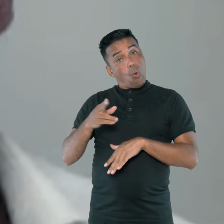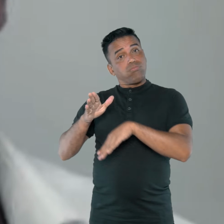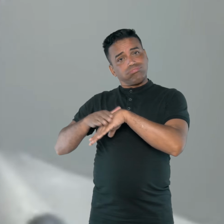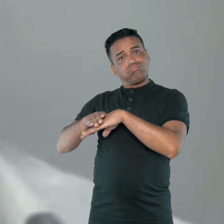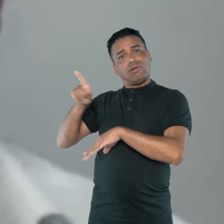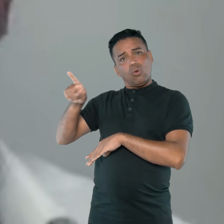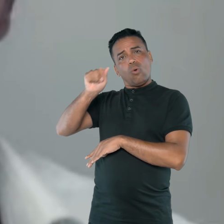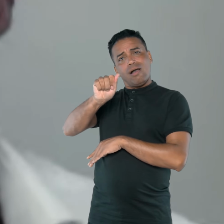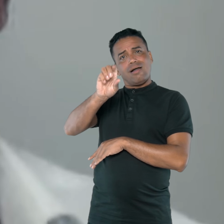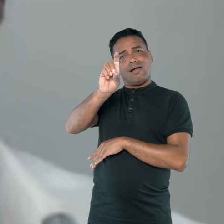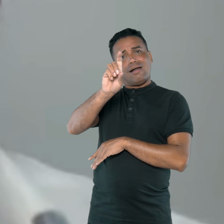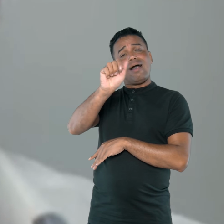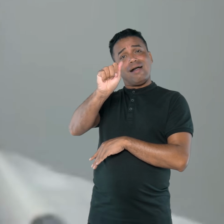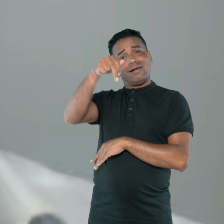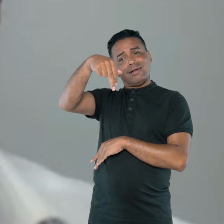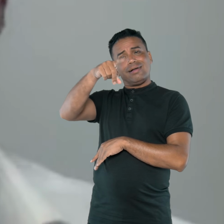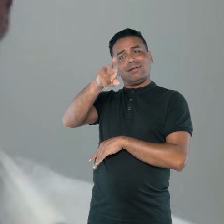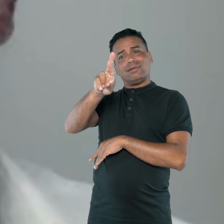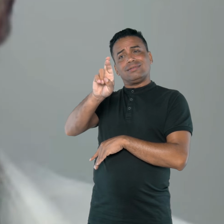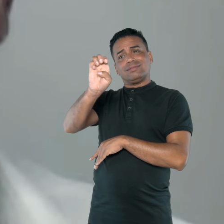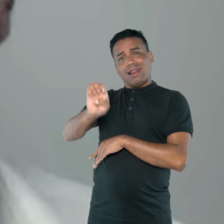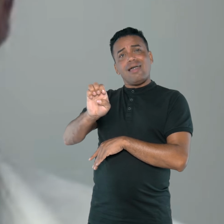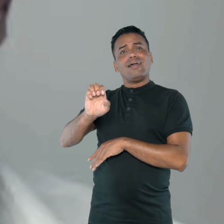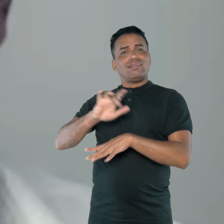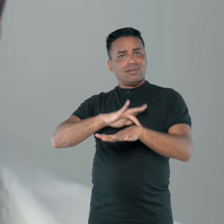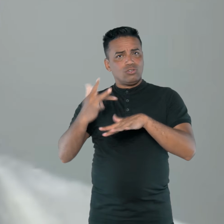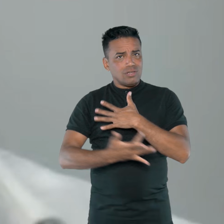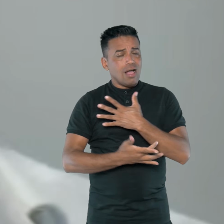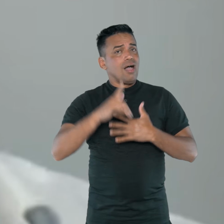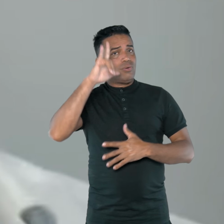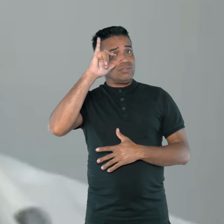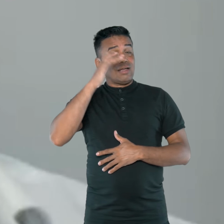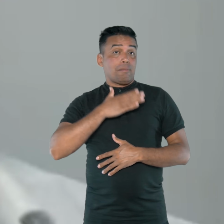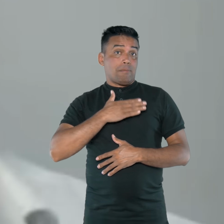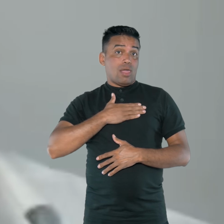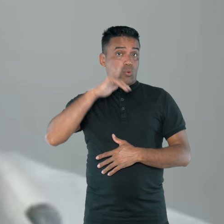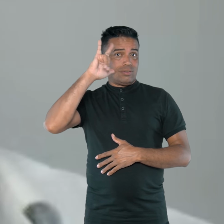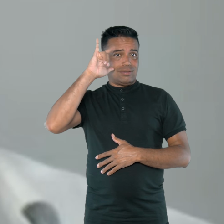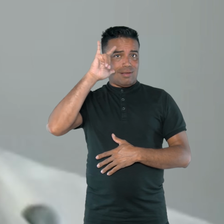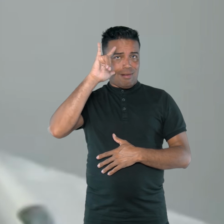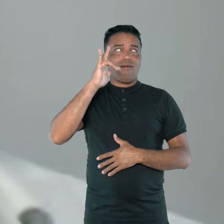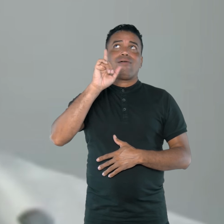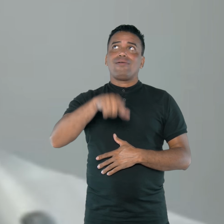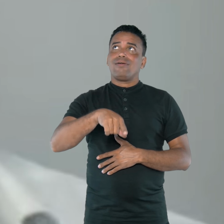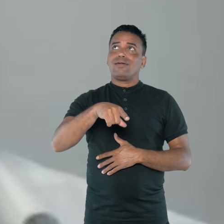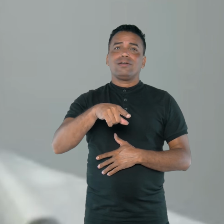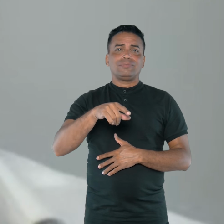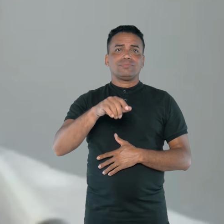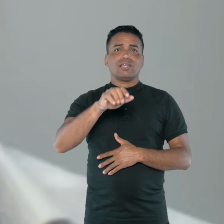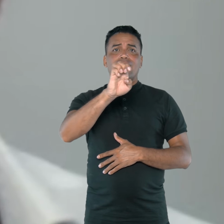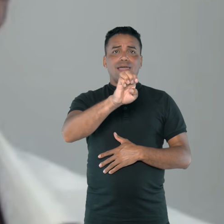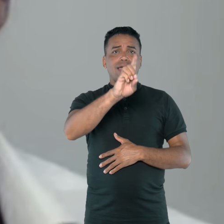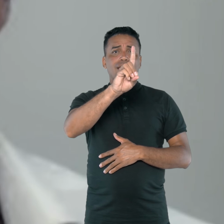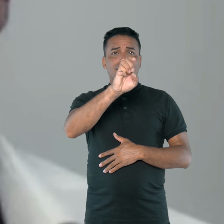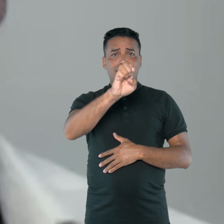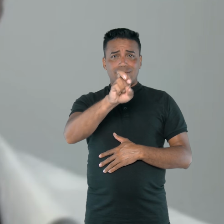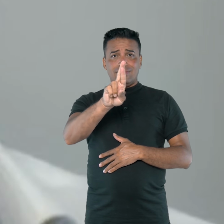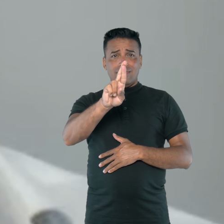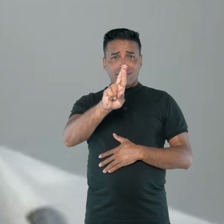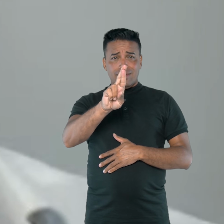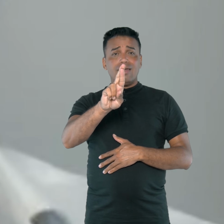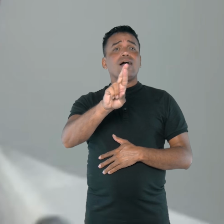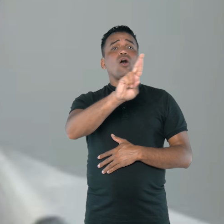André, né? A gente tem as redes sociais, a gente tem o Instagram. O meu Instagram é Éder Rodrigues